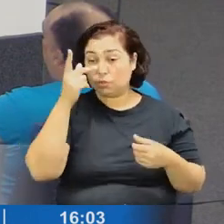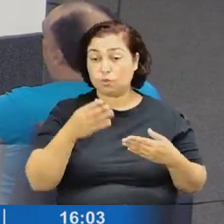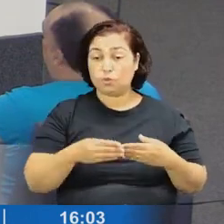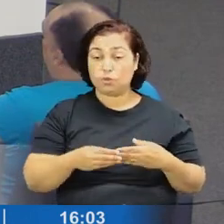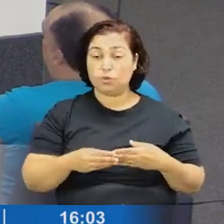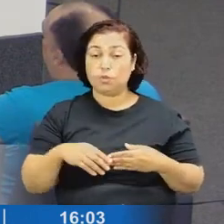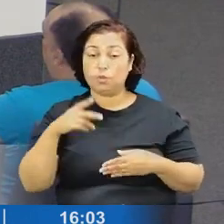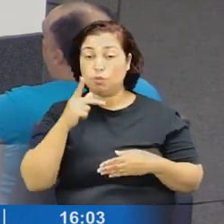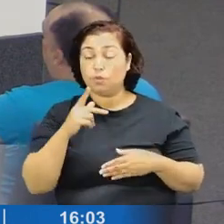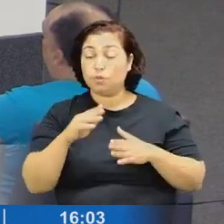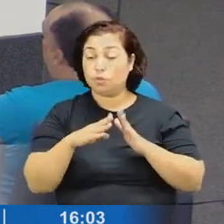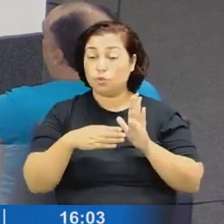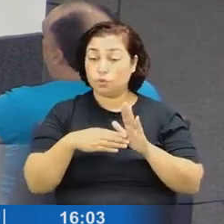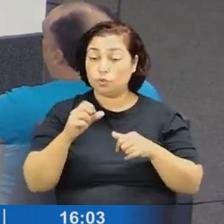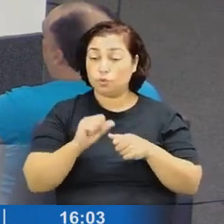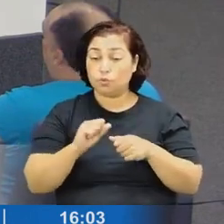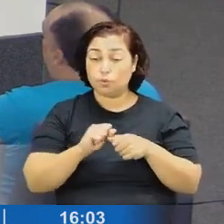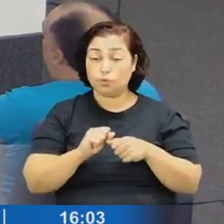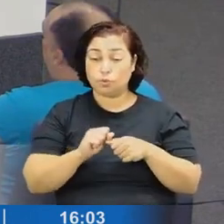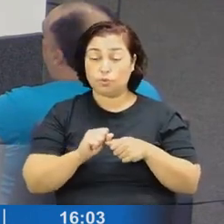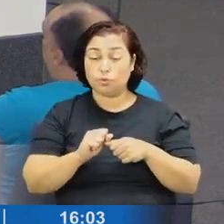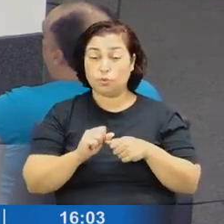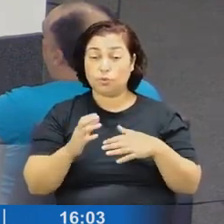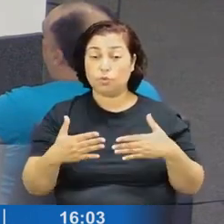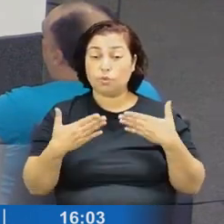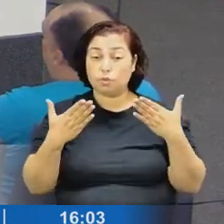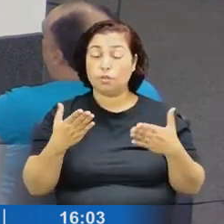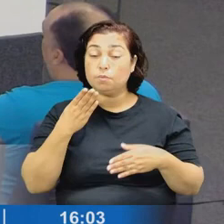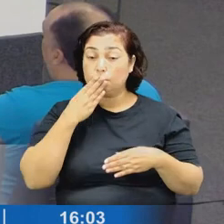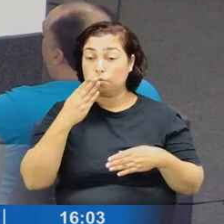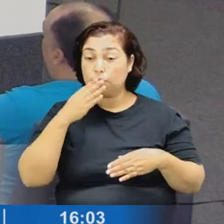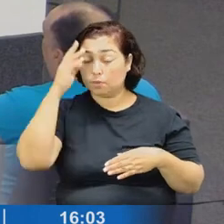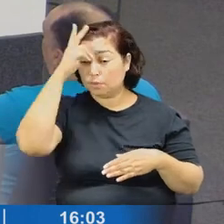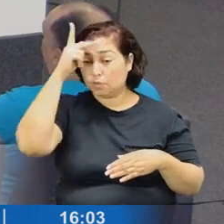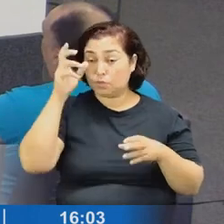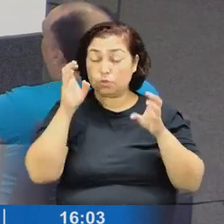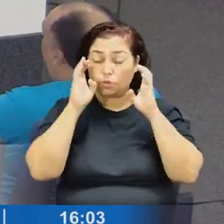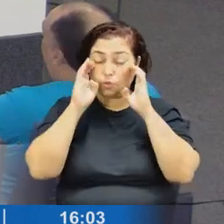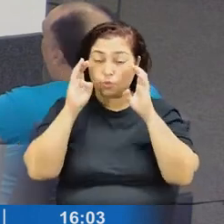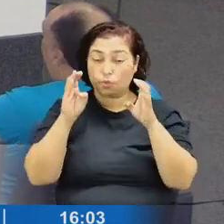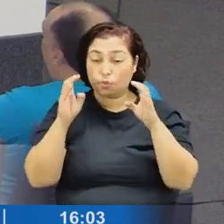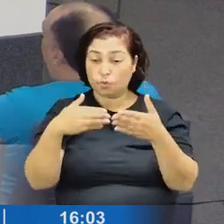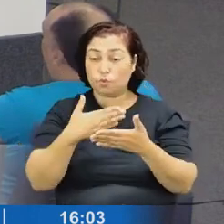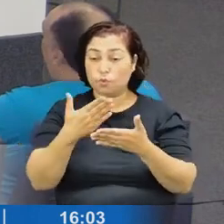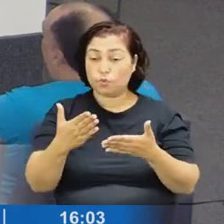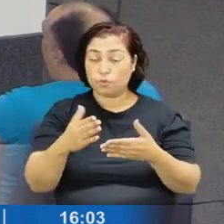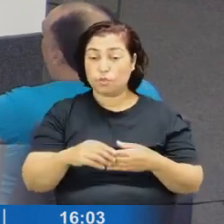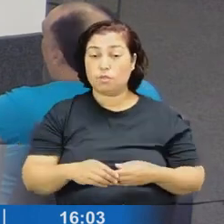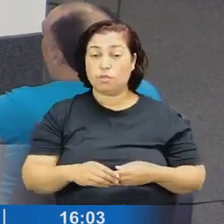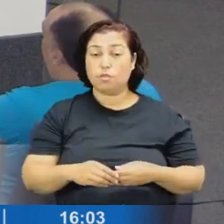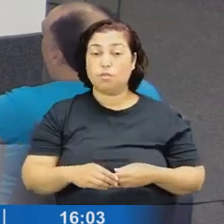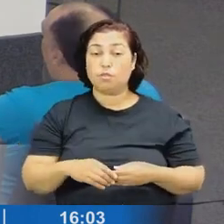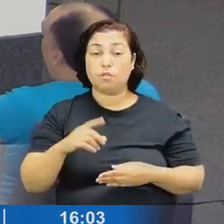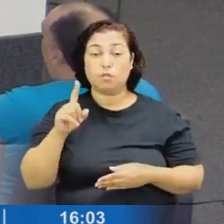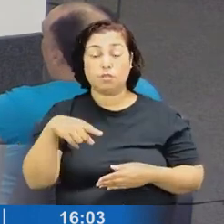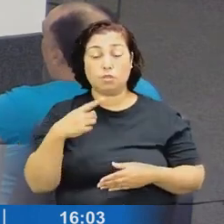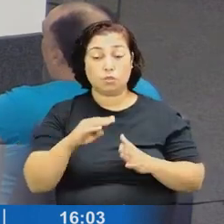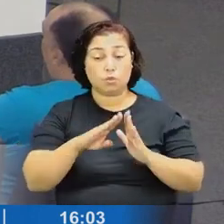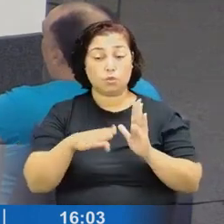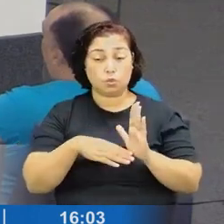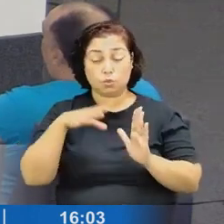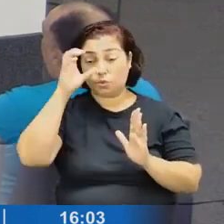confesso que você fez e peça para pessoas confiar e você seguir em frente de novo depois de todo aprendizado que você teve